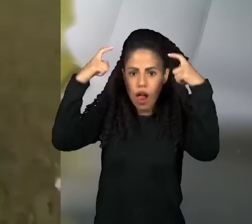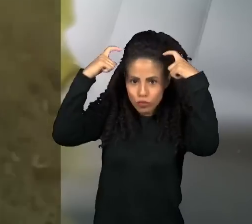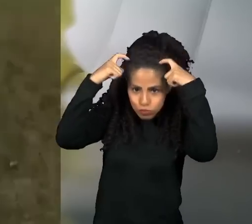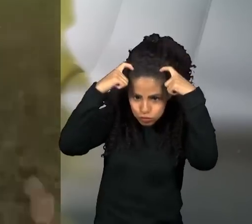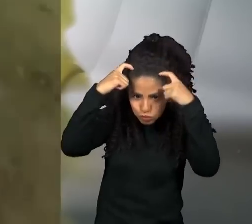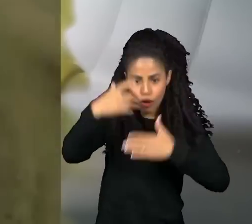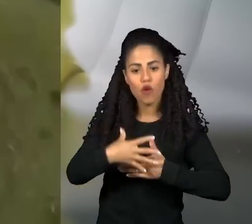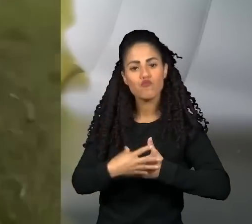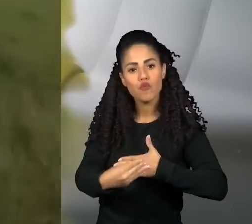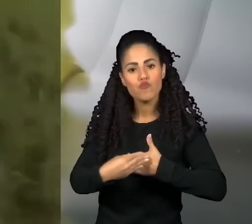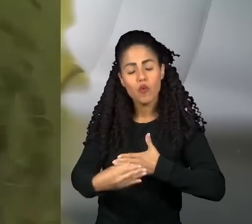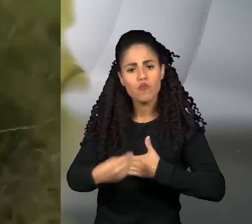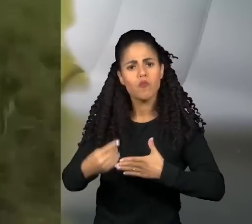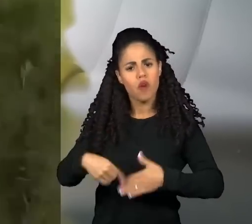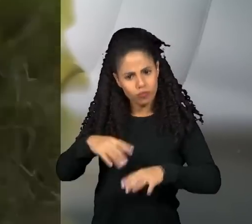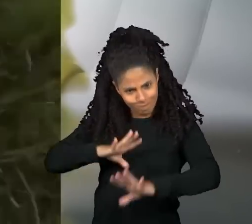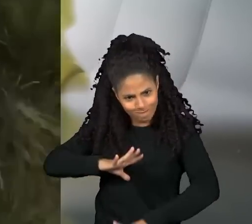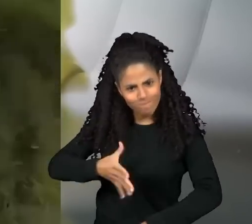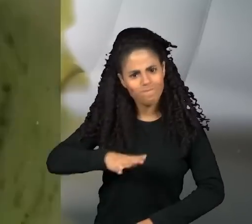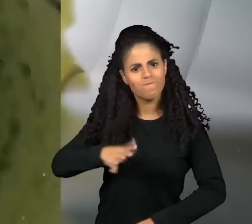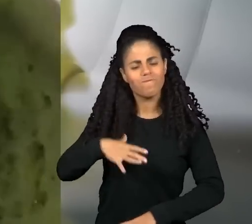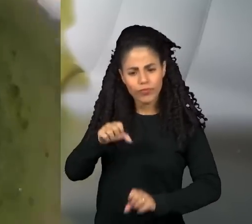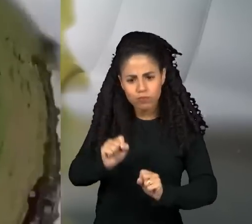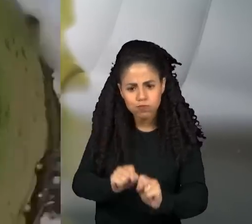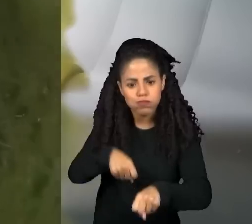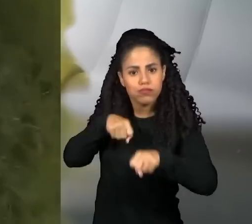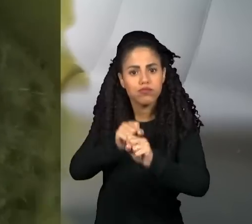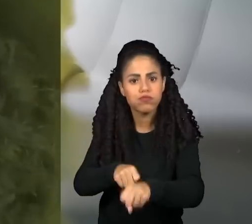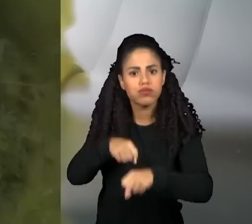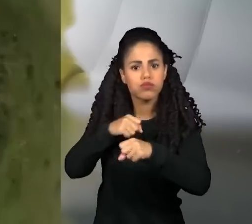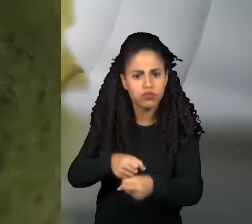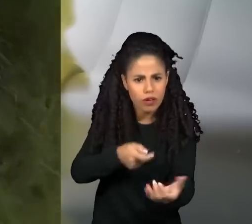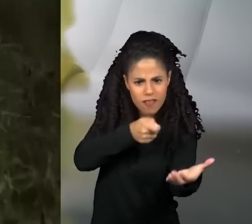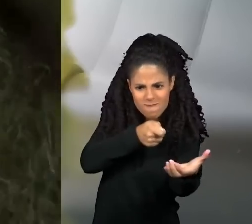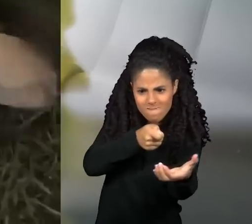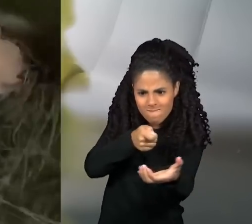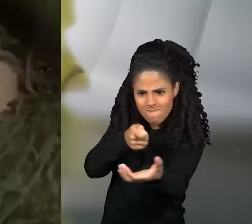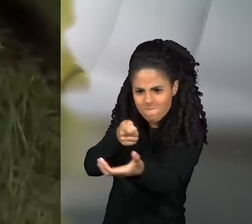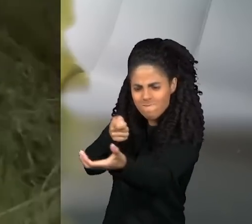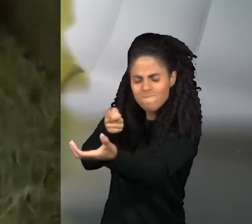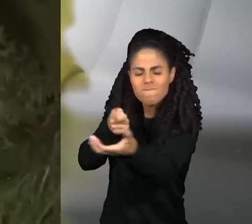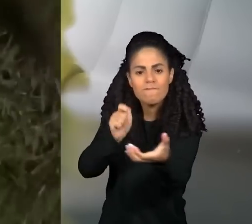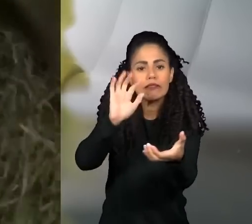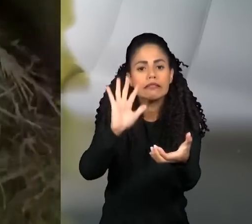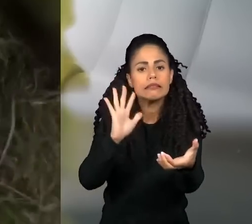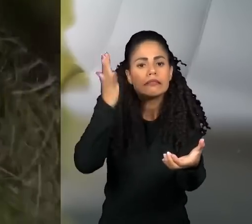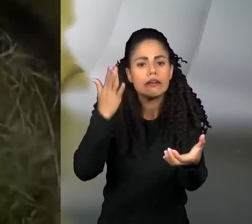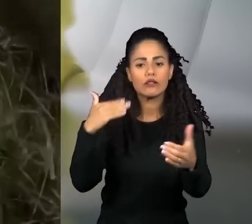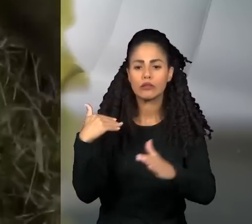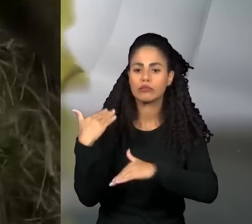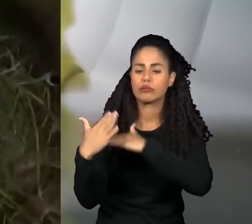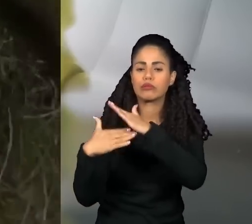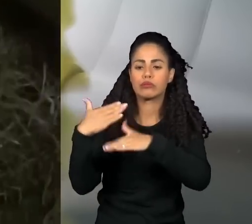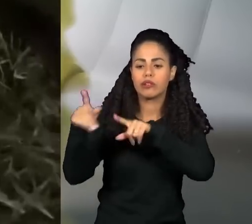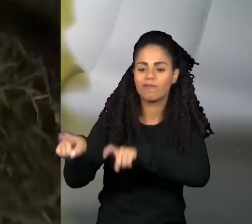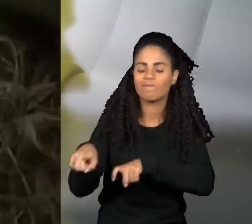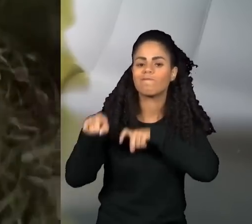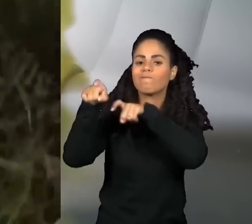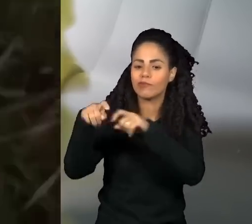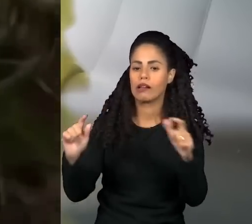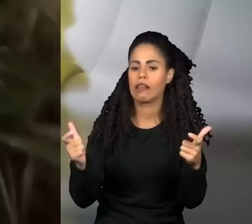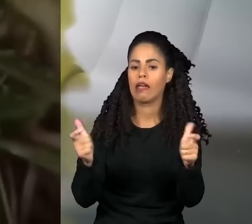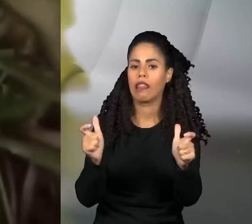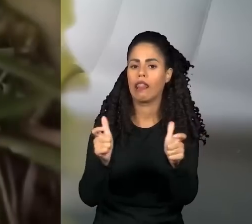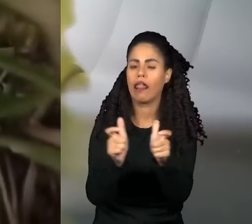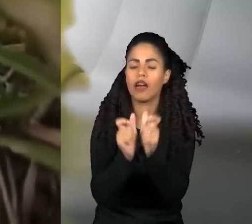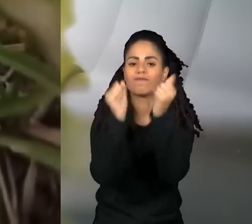majestoso, símbolo de bravura, ameaçado pela caça e por desmatamentos causados pelo avanço da agricultura. A